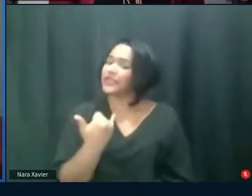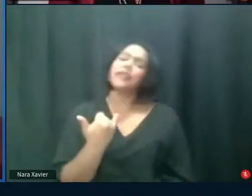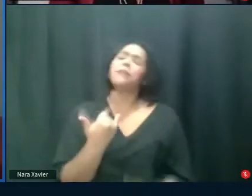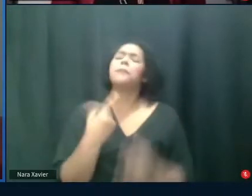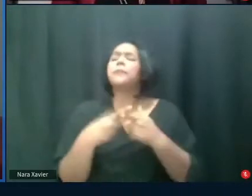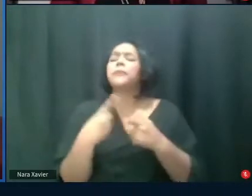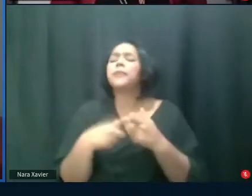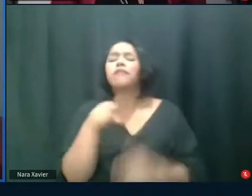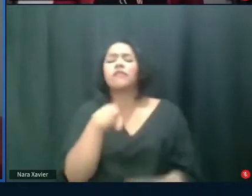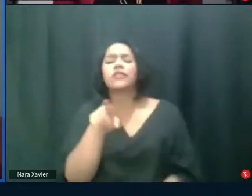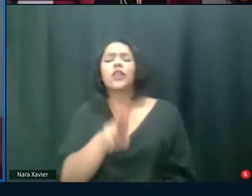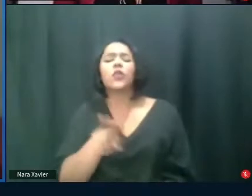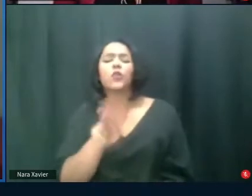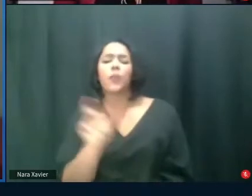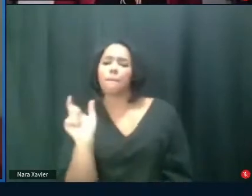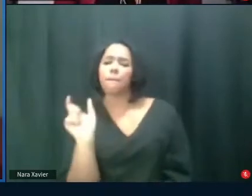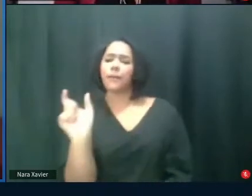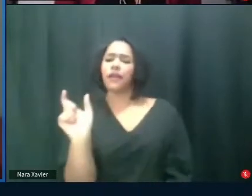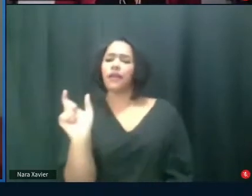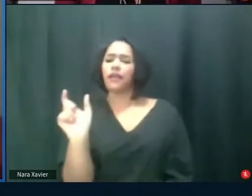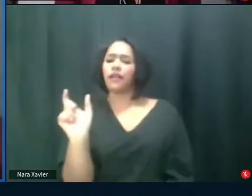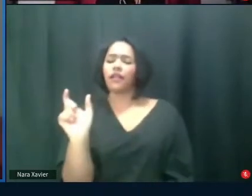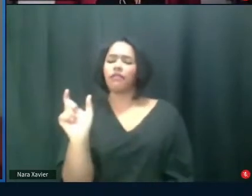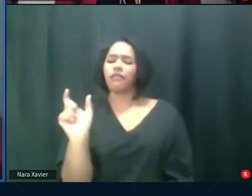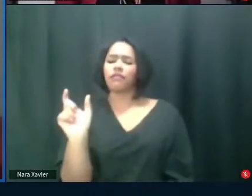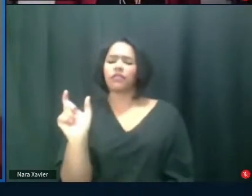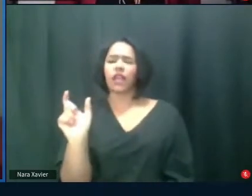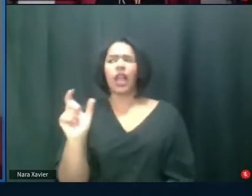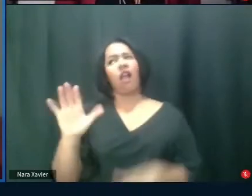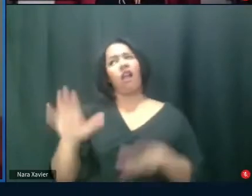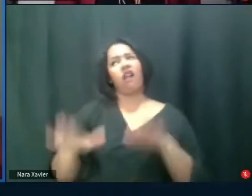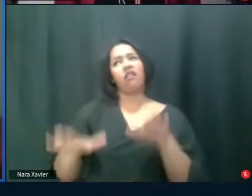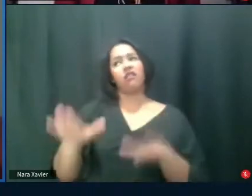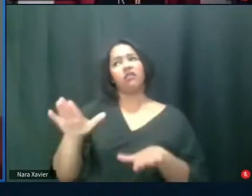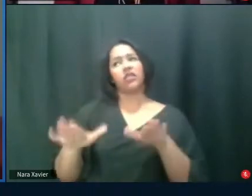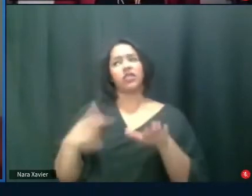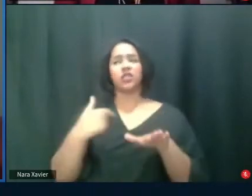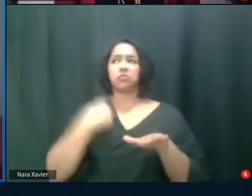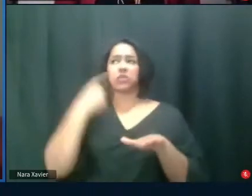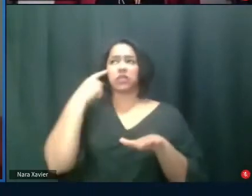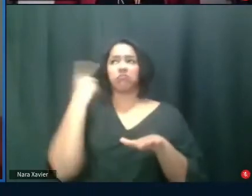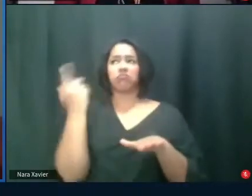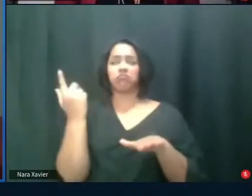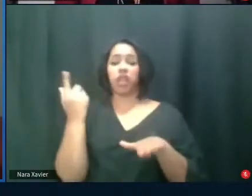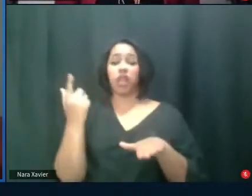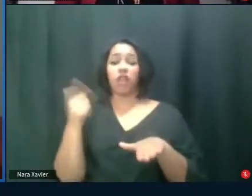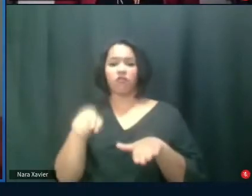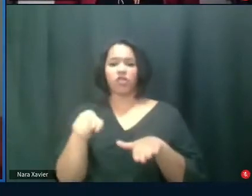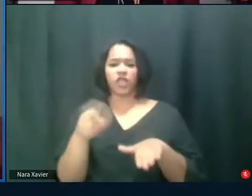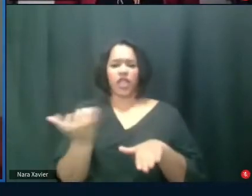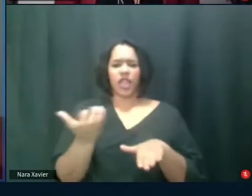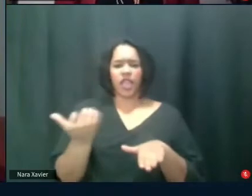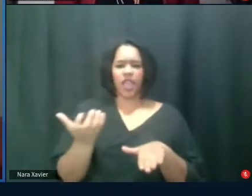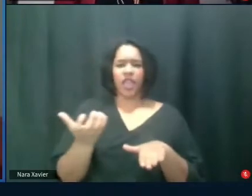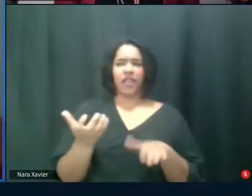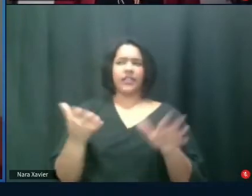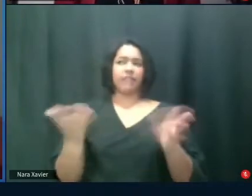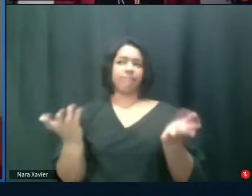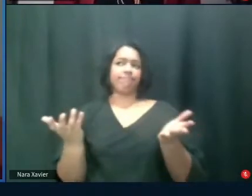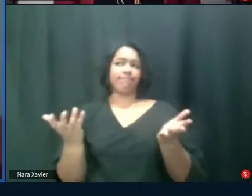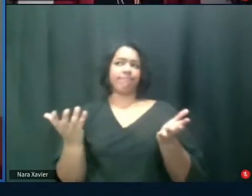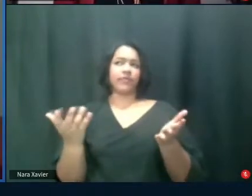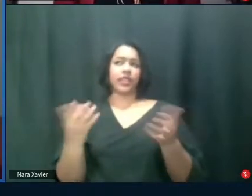assim. É porque eu fiquei pensando, às vezes é porque a gente quer evocar